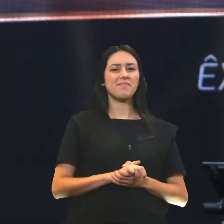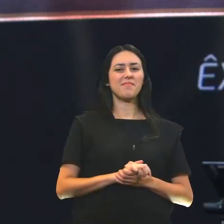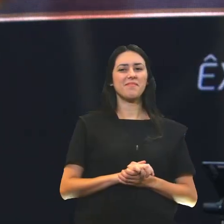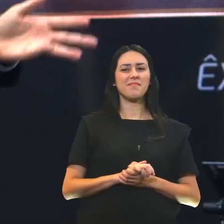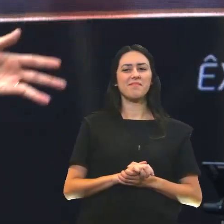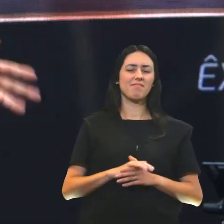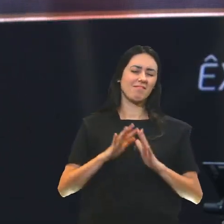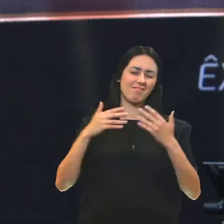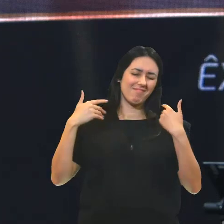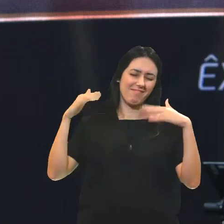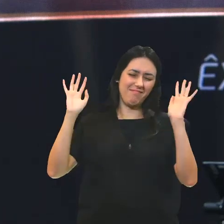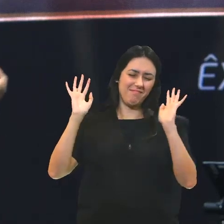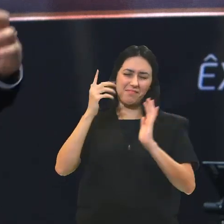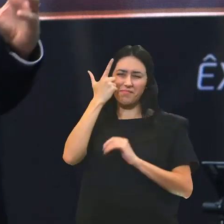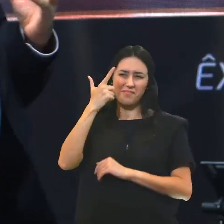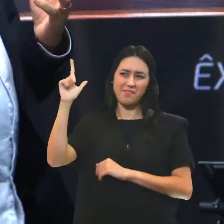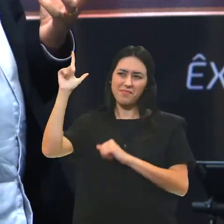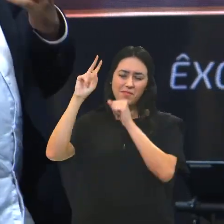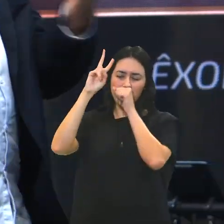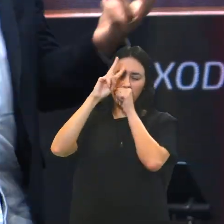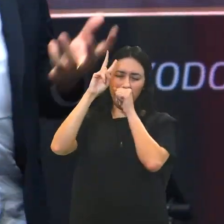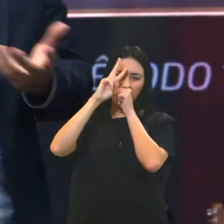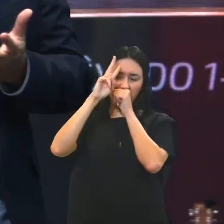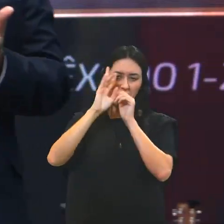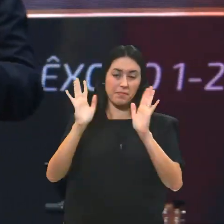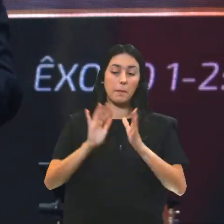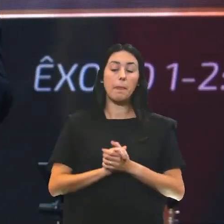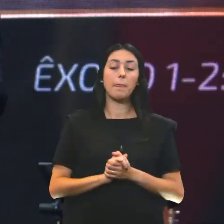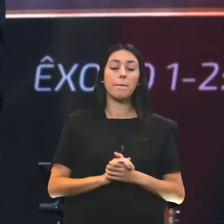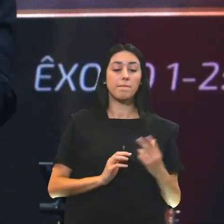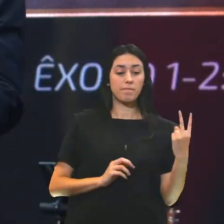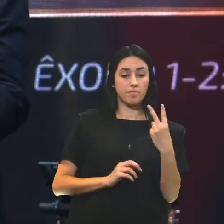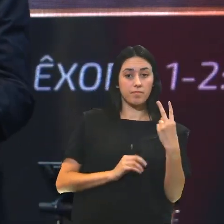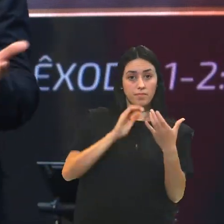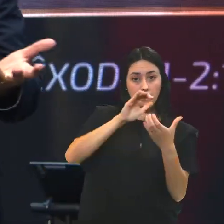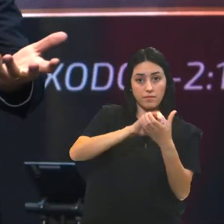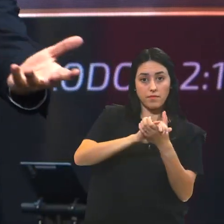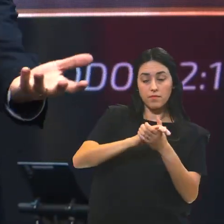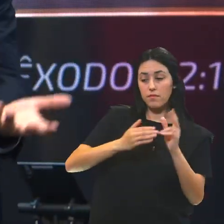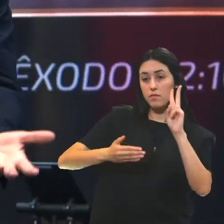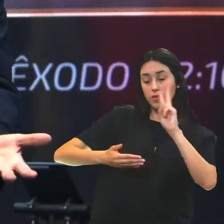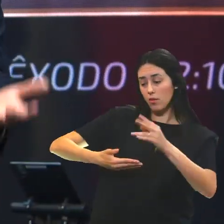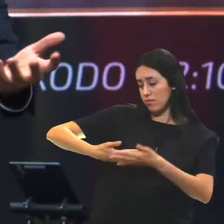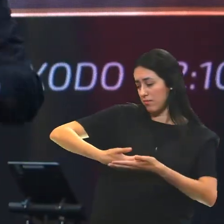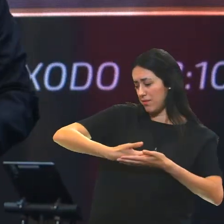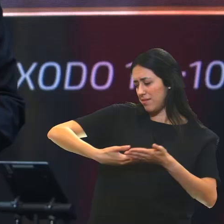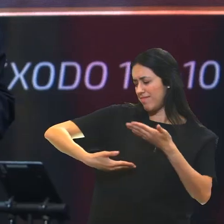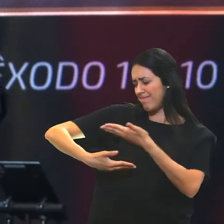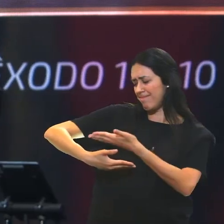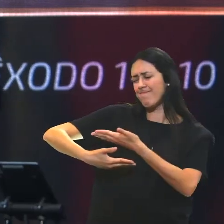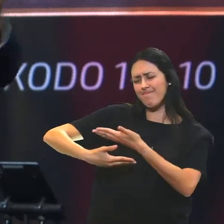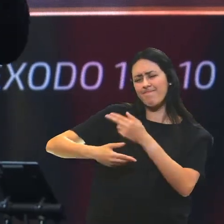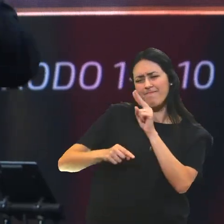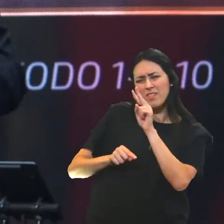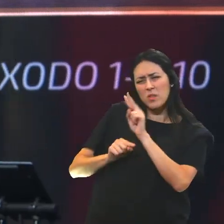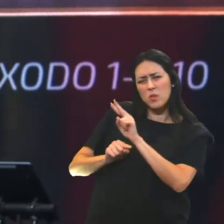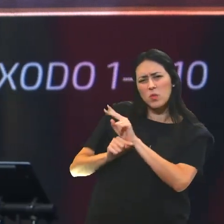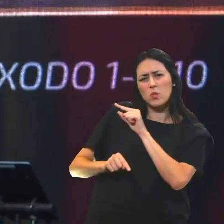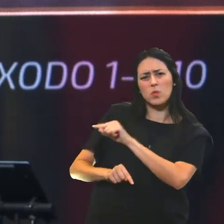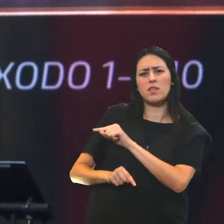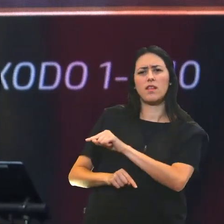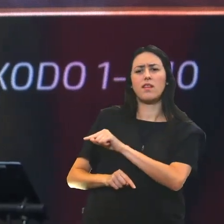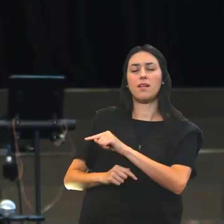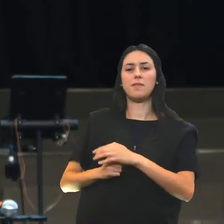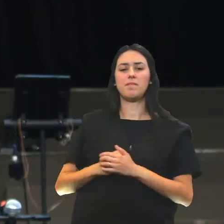Mas deixa para lá, essa é outra história, né? O casal olha para o menino bonito e diz, vamos proteger, vamos cuidar. Fica